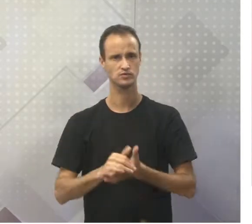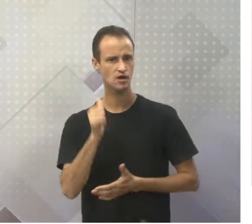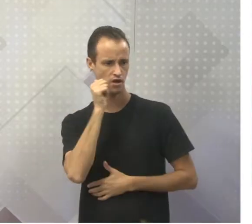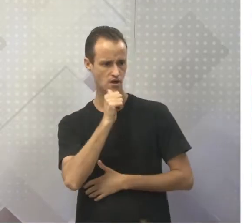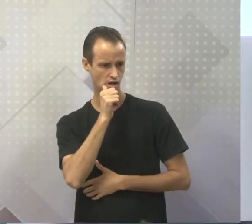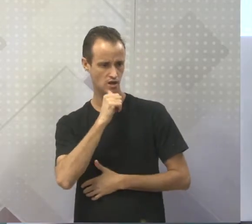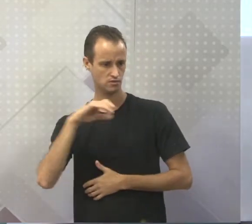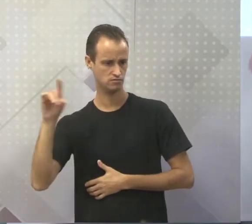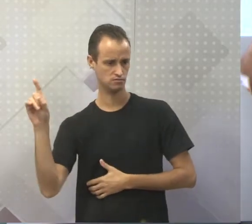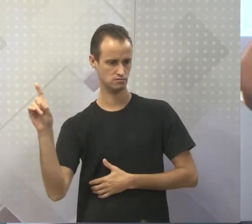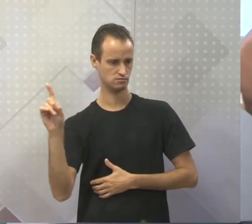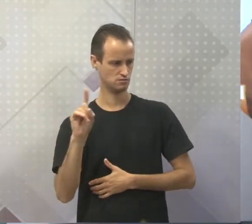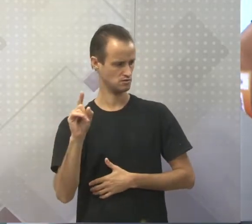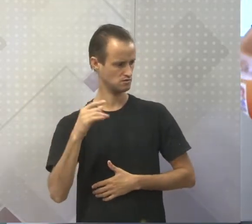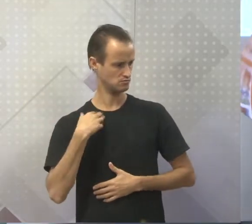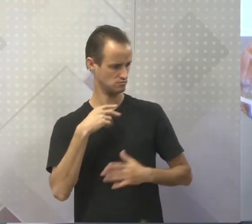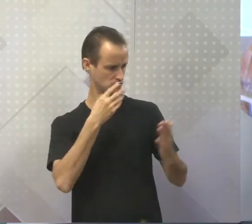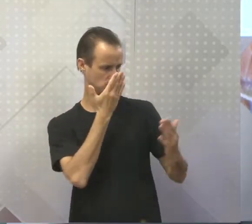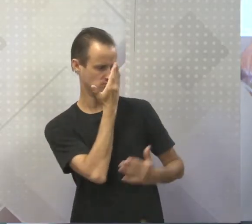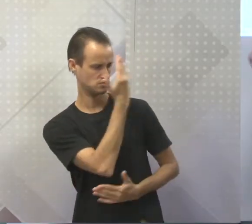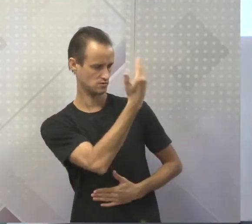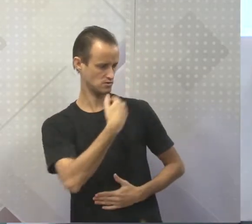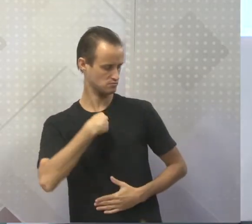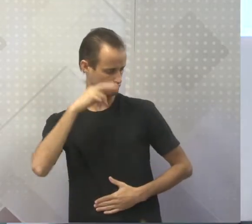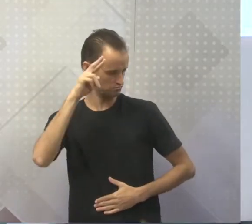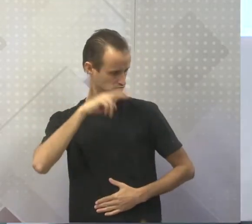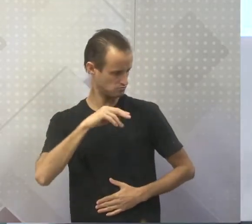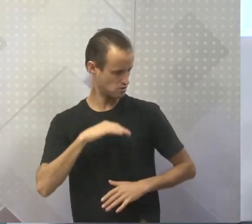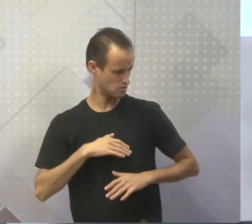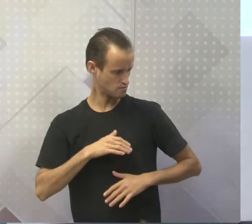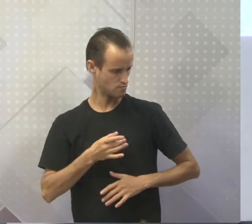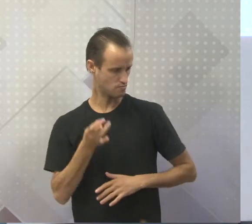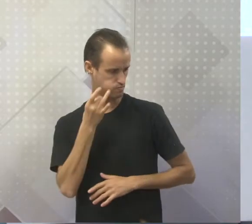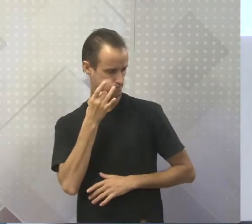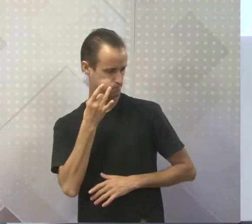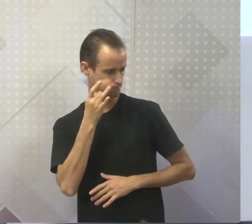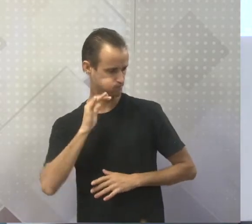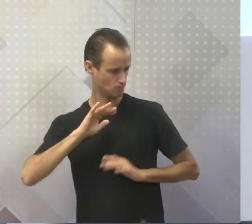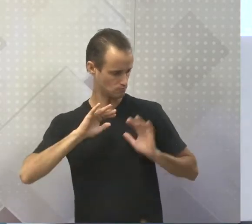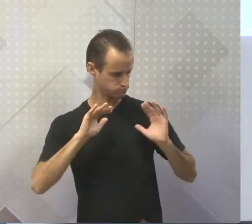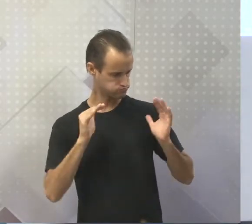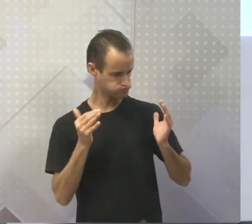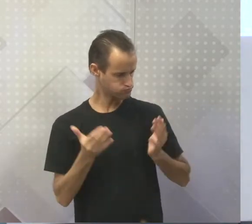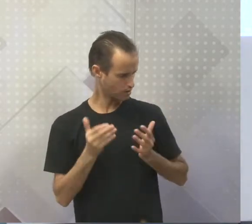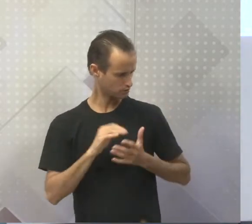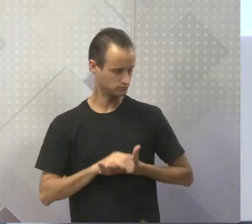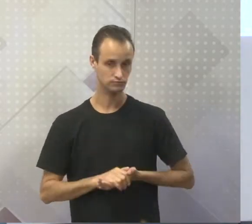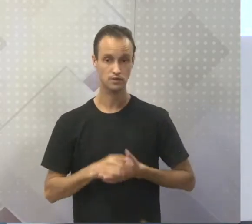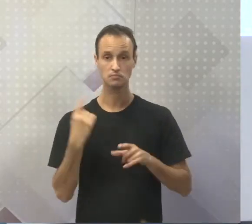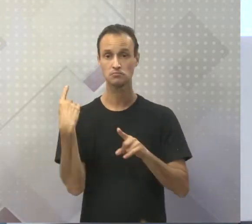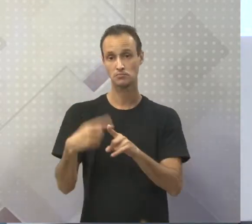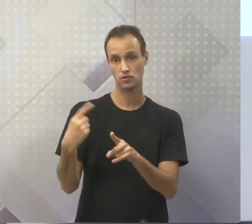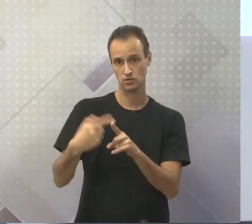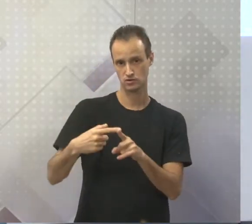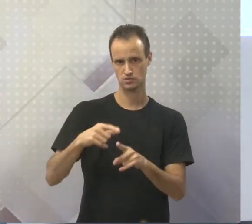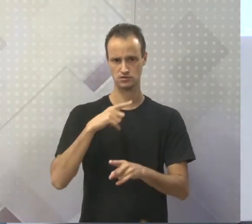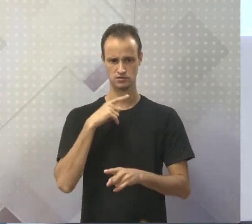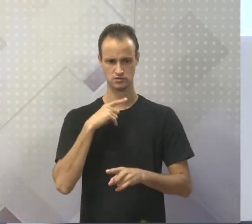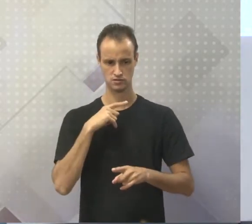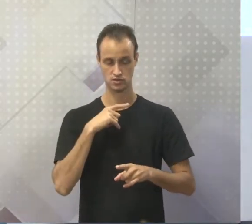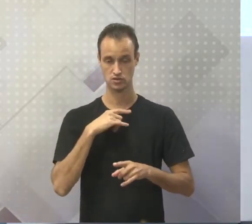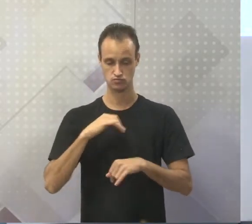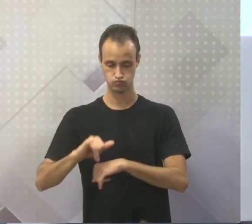olhando, cara, como eu estou bonito. Bumbumzão, é. Por quê? Porque há um acúmulo